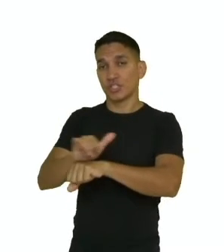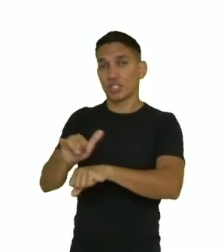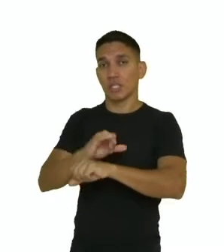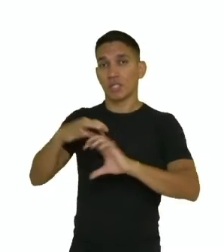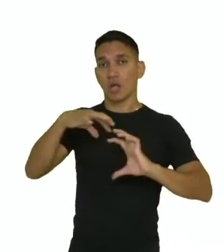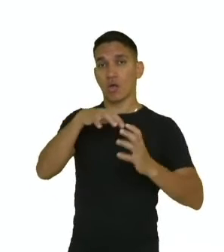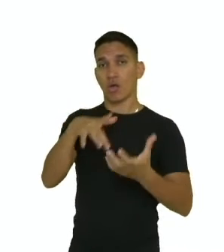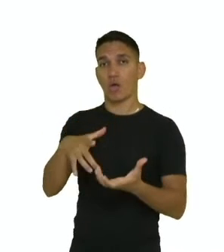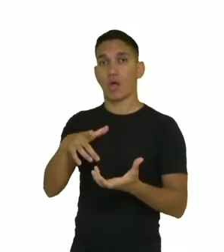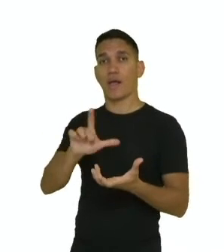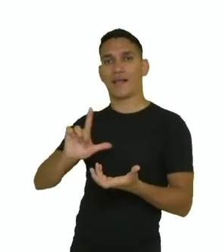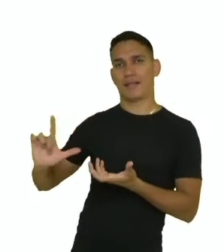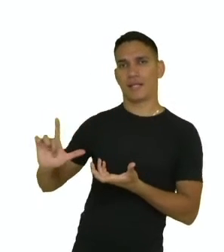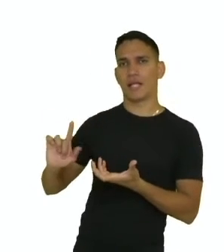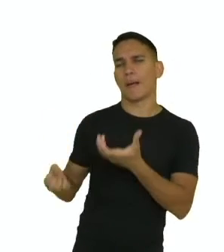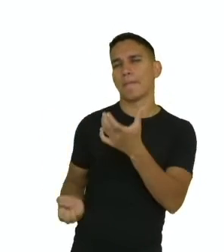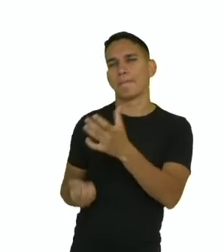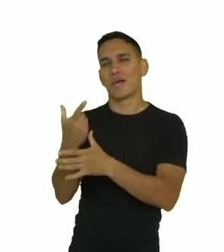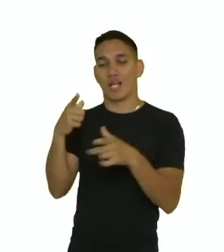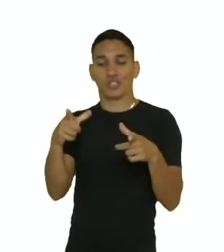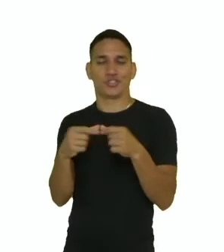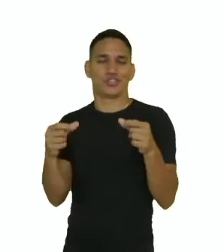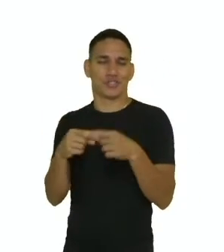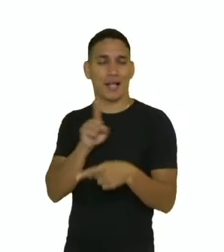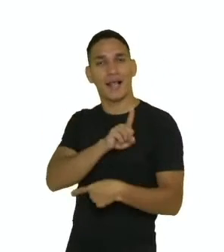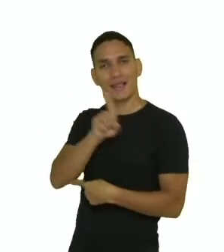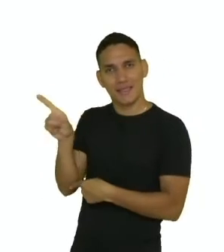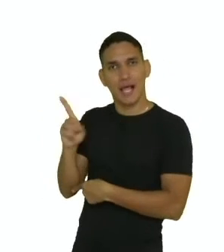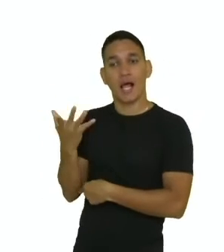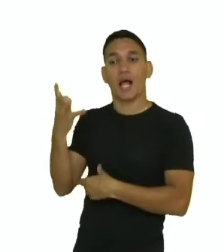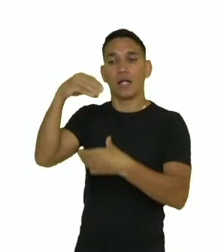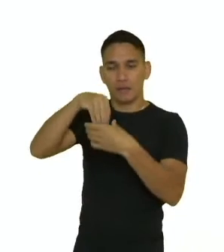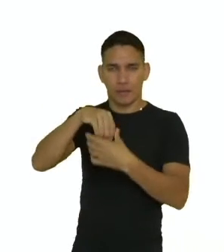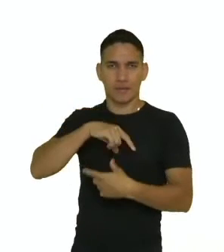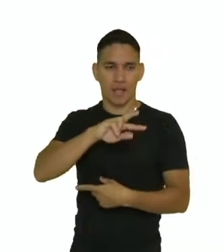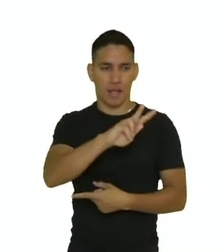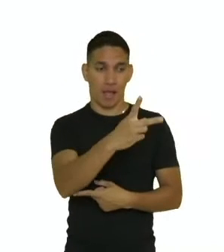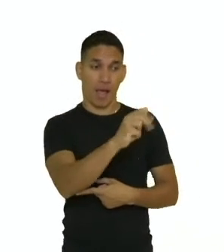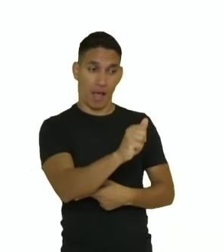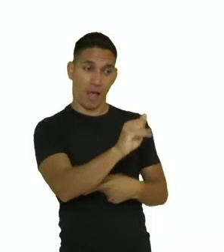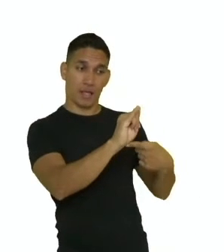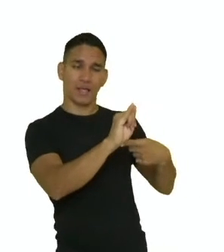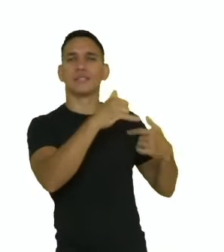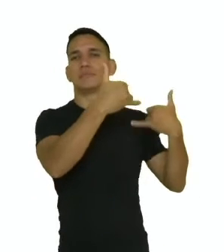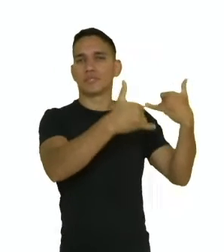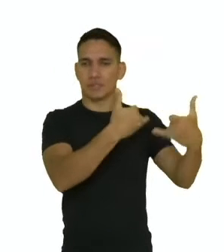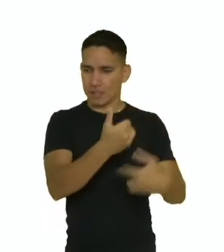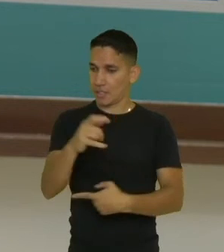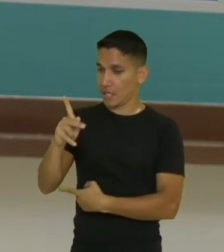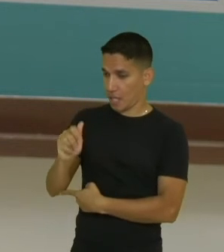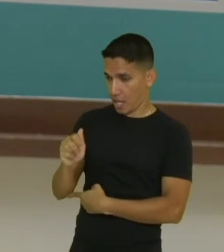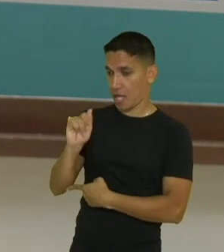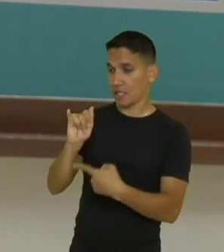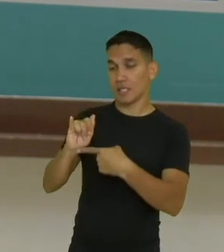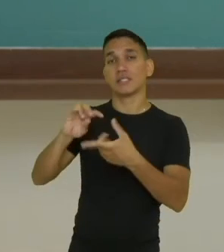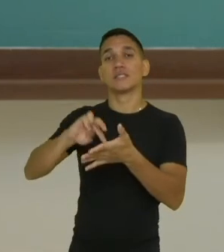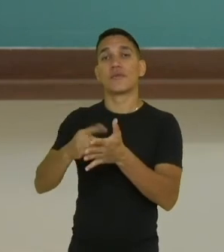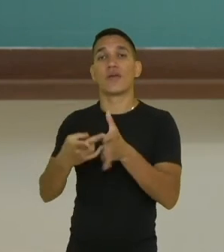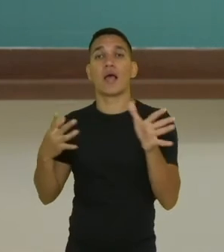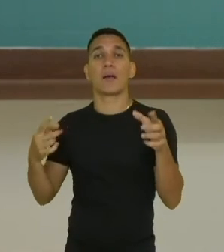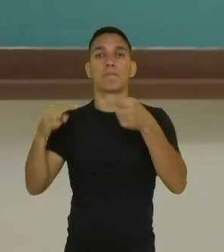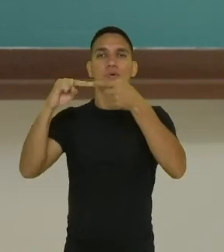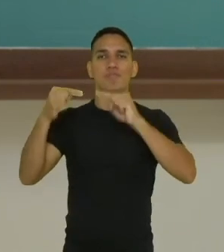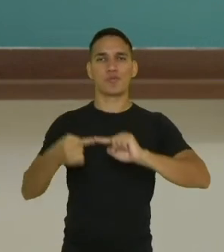palavra é de origem japonesa e carrega os significados hai, brincadeira, e kai, harmonia.